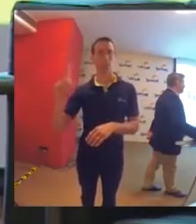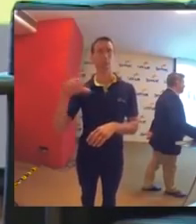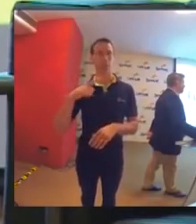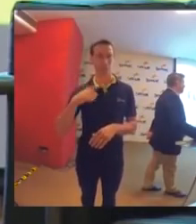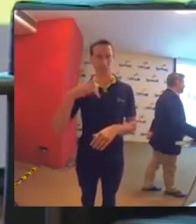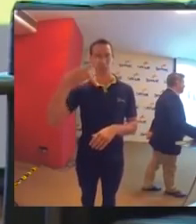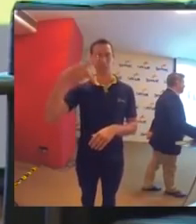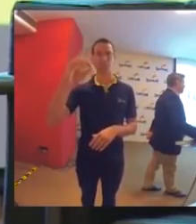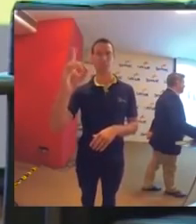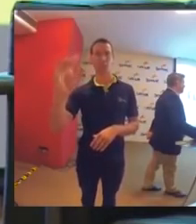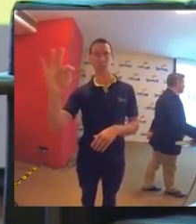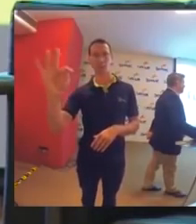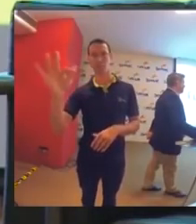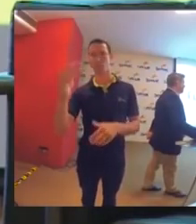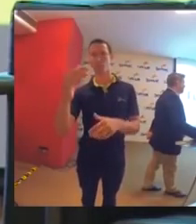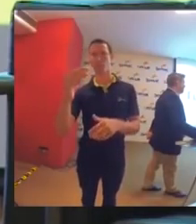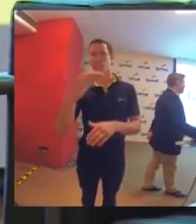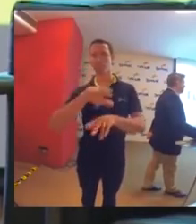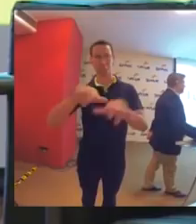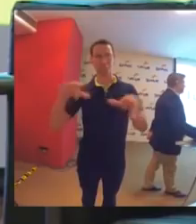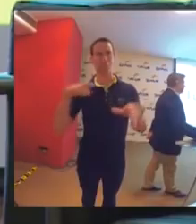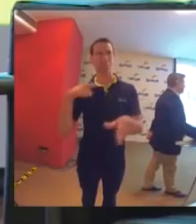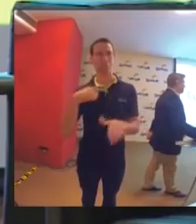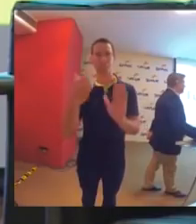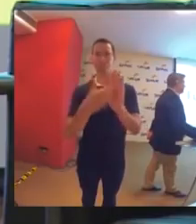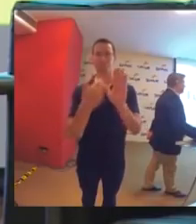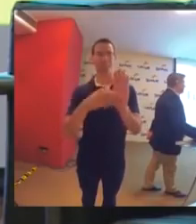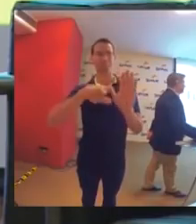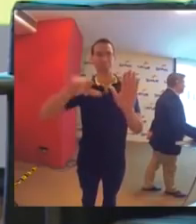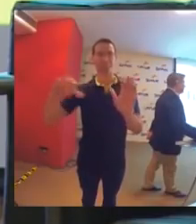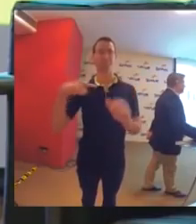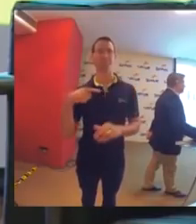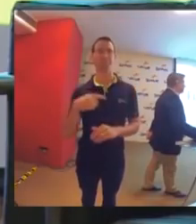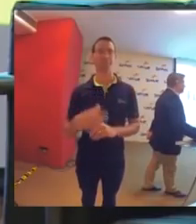Os nossos tesouros não devem ser guardados num cofre,